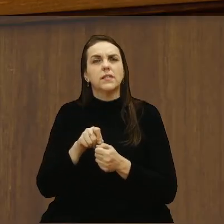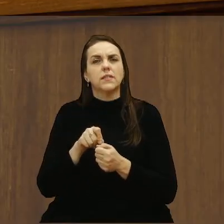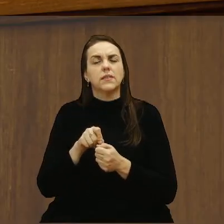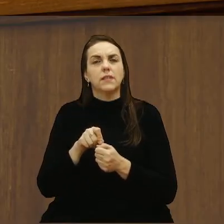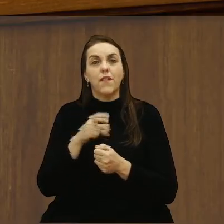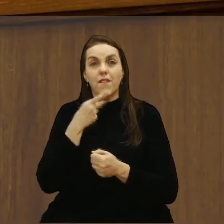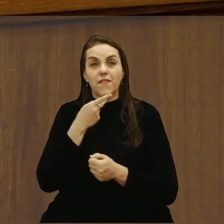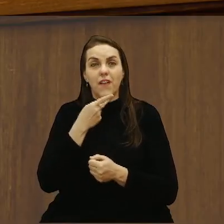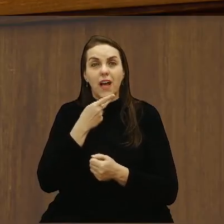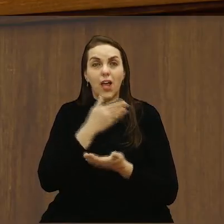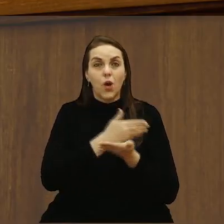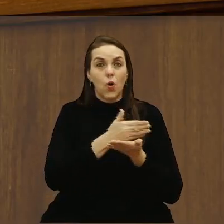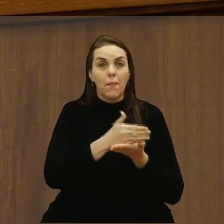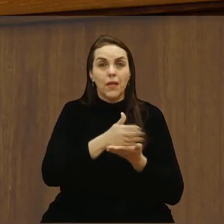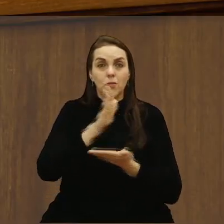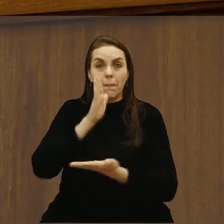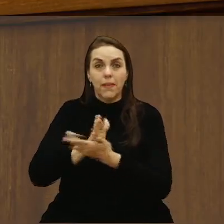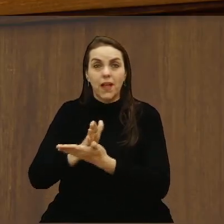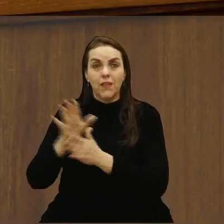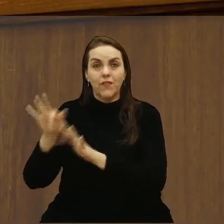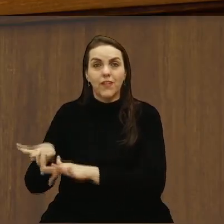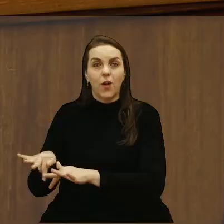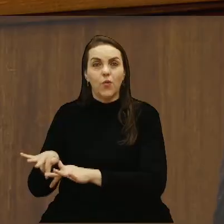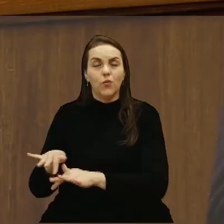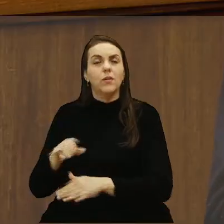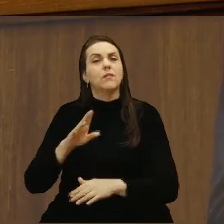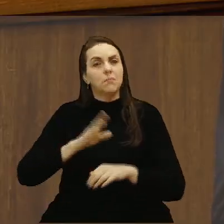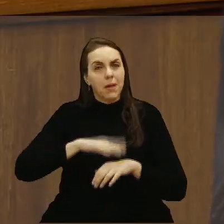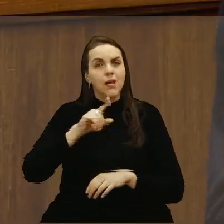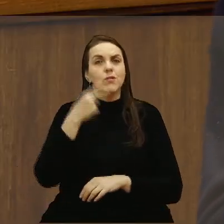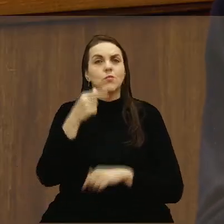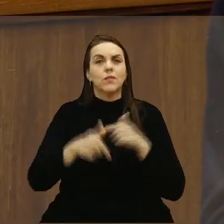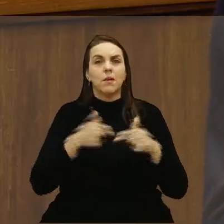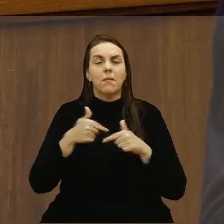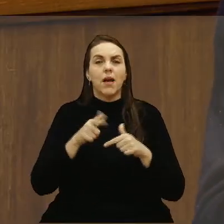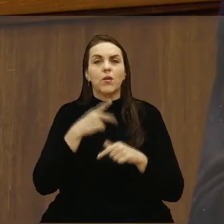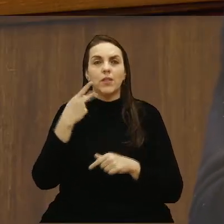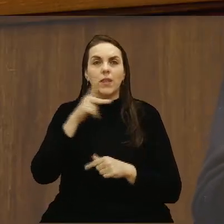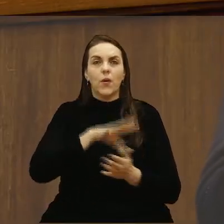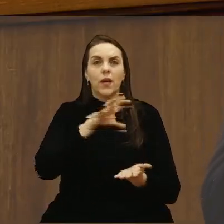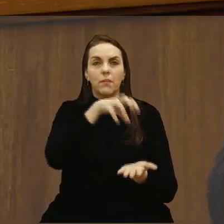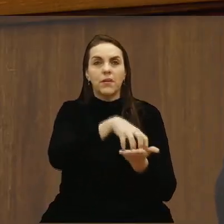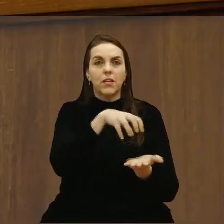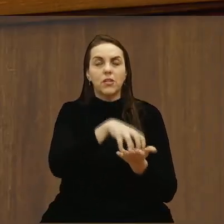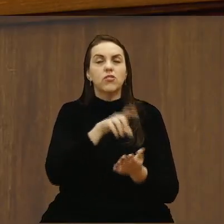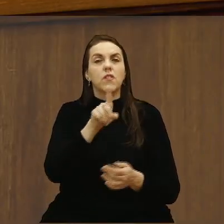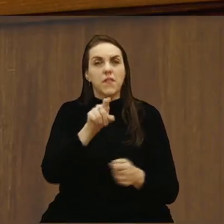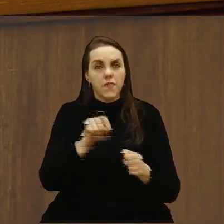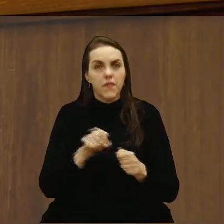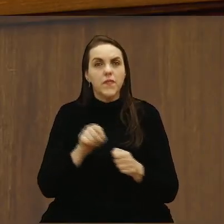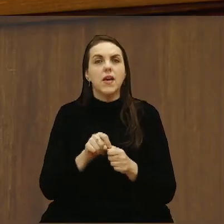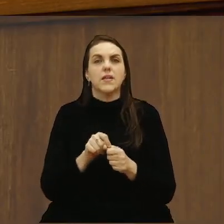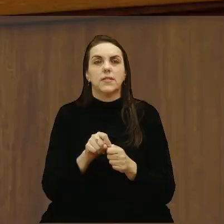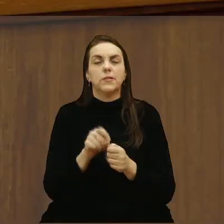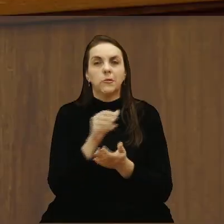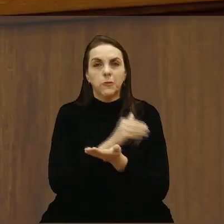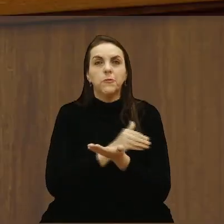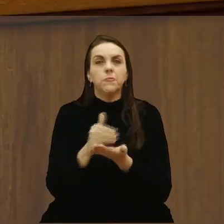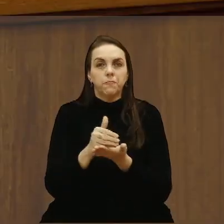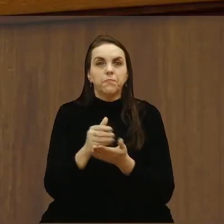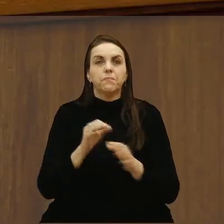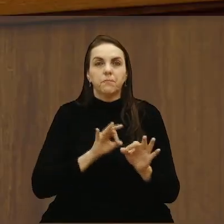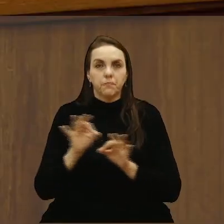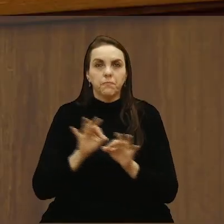começo, meio e fim. Então, é mais um trabalho, através do seu gabinete, que foi executado e